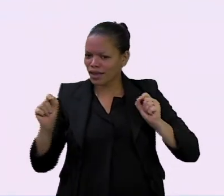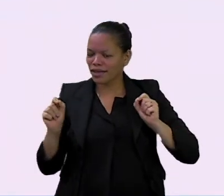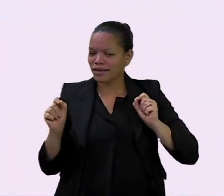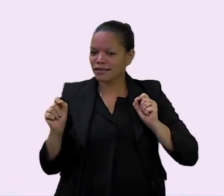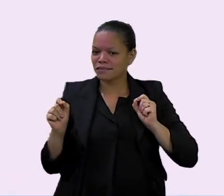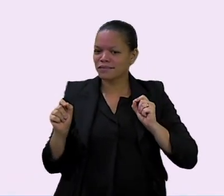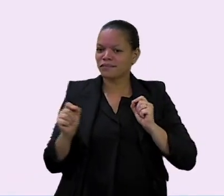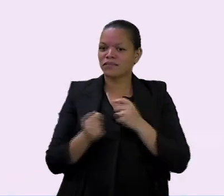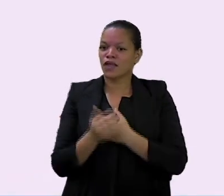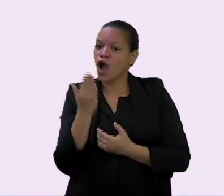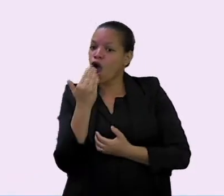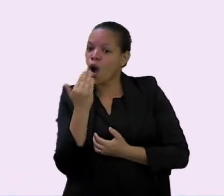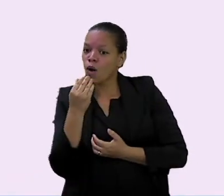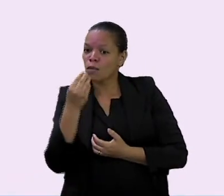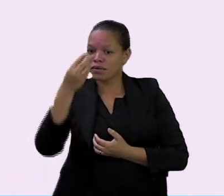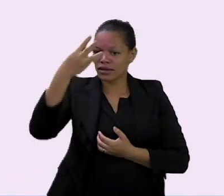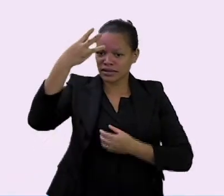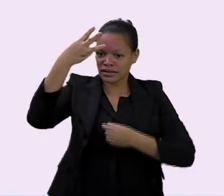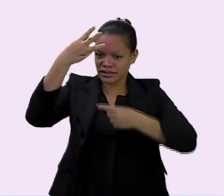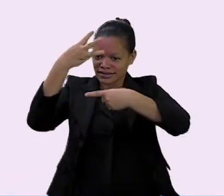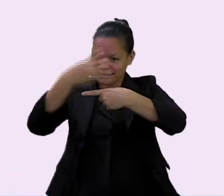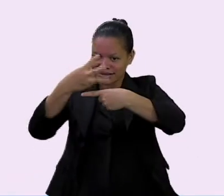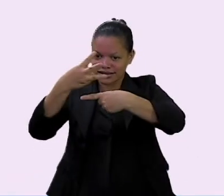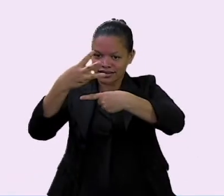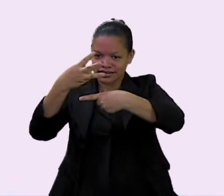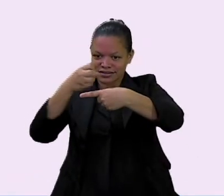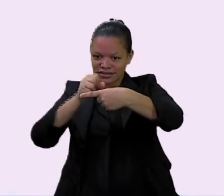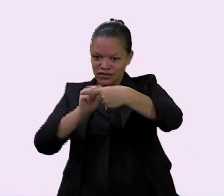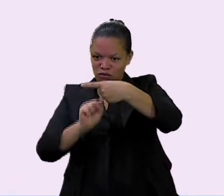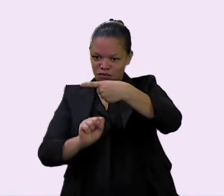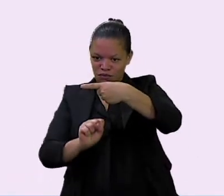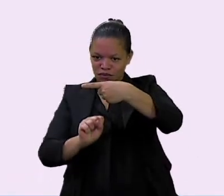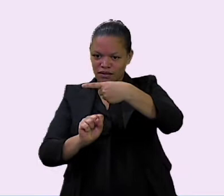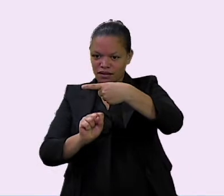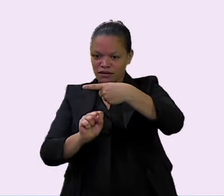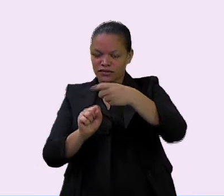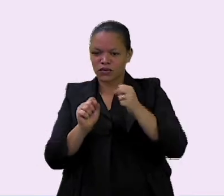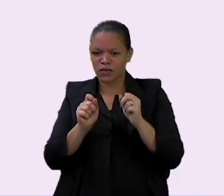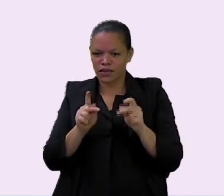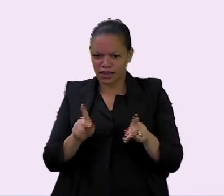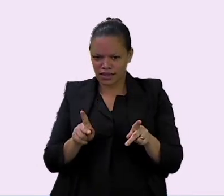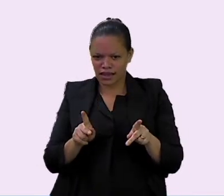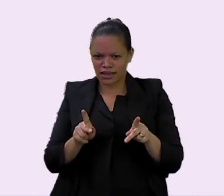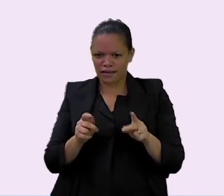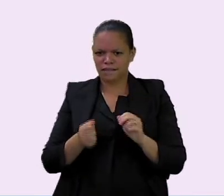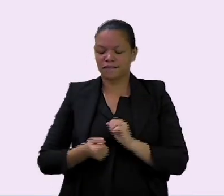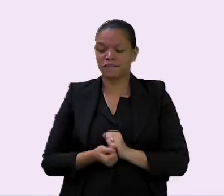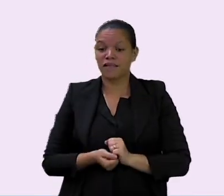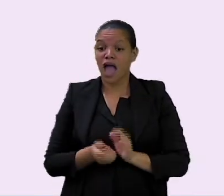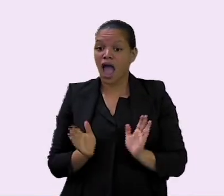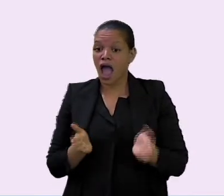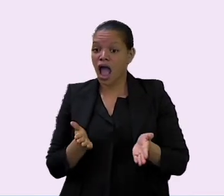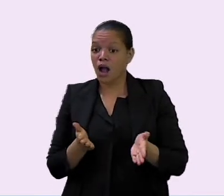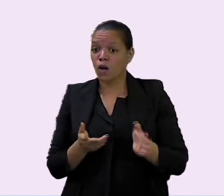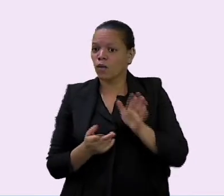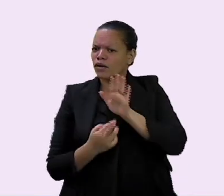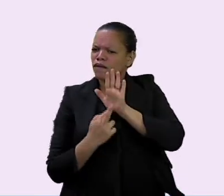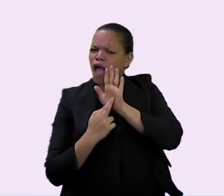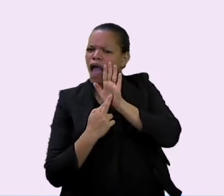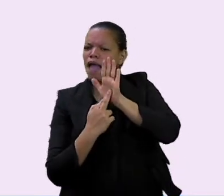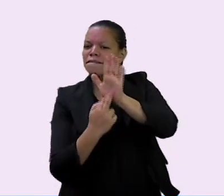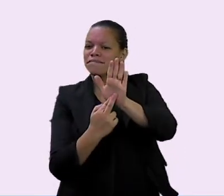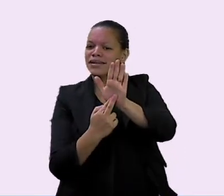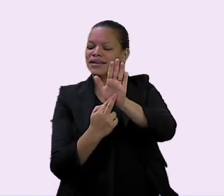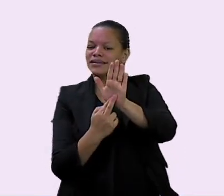8. Já na parte de baixo aqui, para representar a parte em branco, a parte que eu